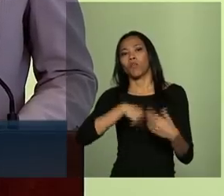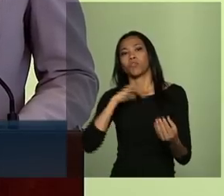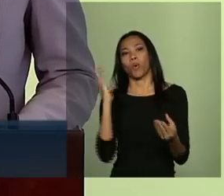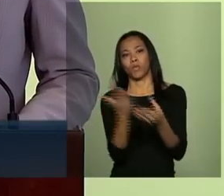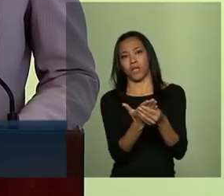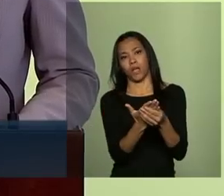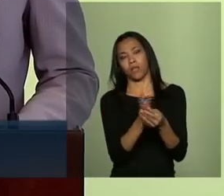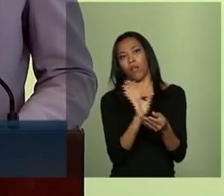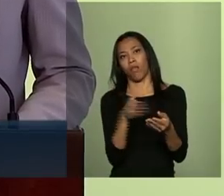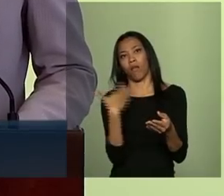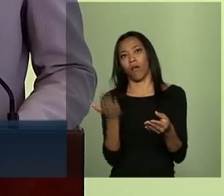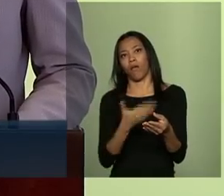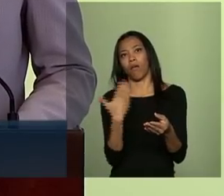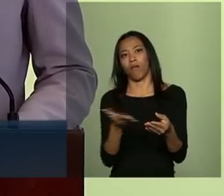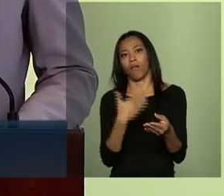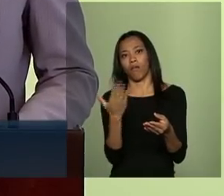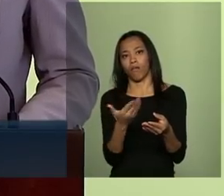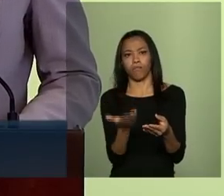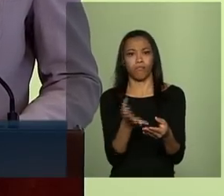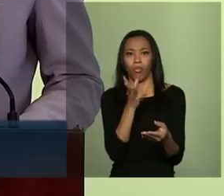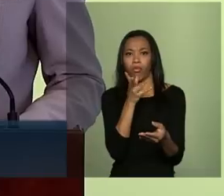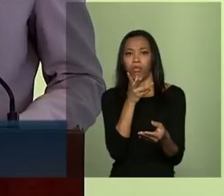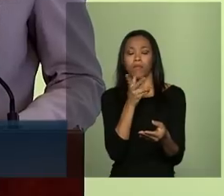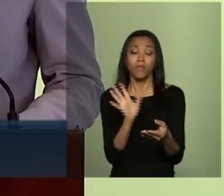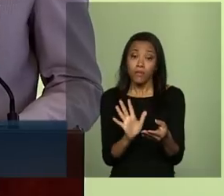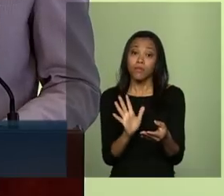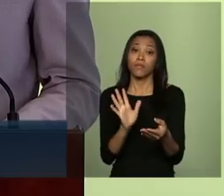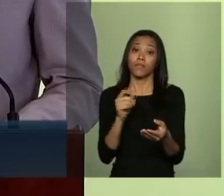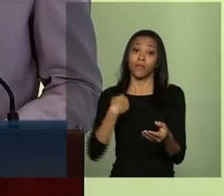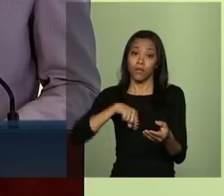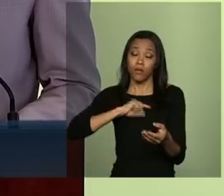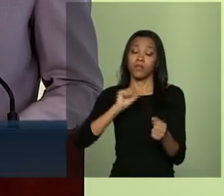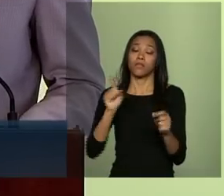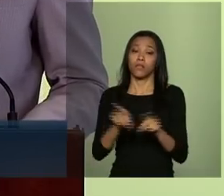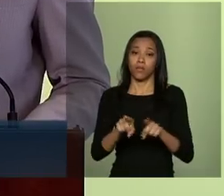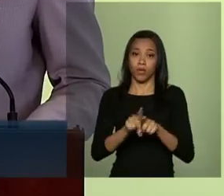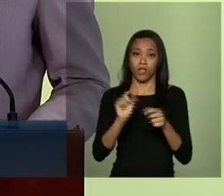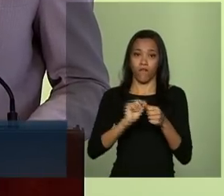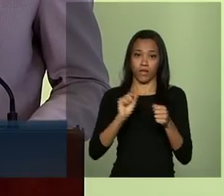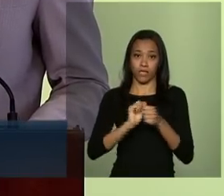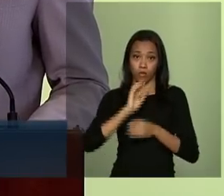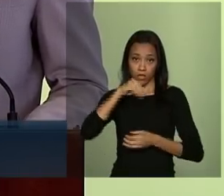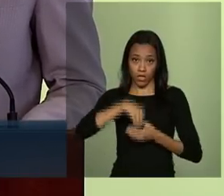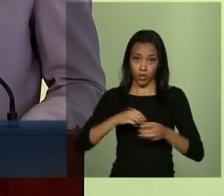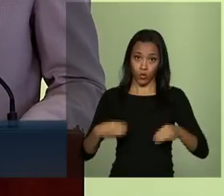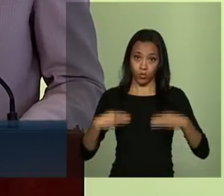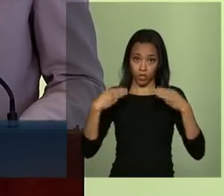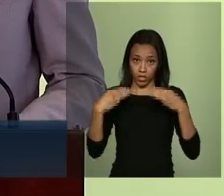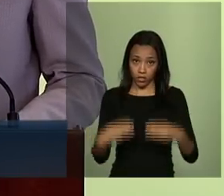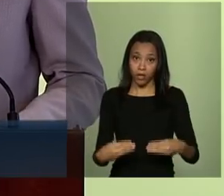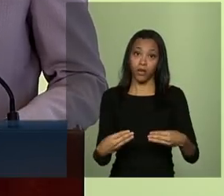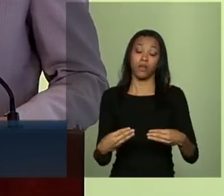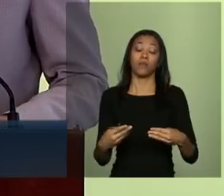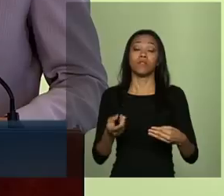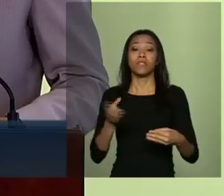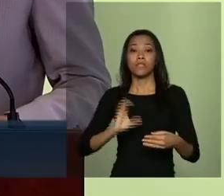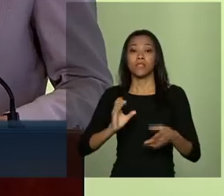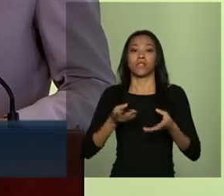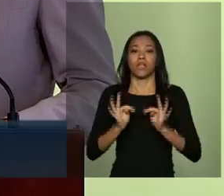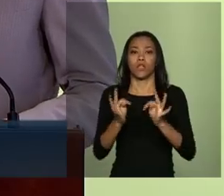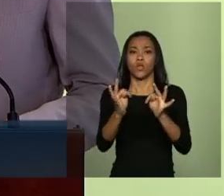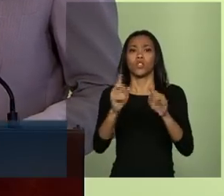processos e em produtos. Nós estamos também fazendo no Ministério da Ciência, Tecnologia e Inovação um